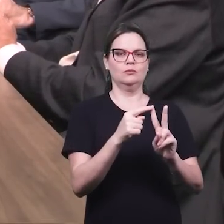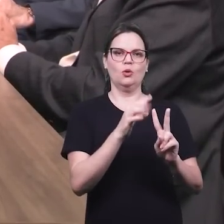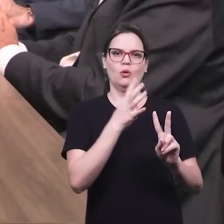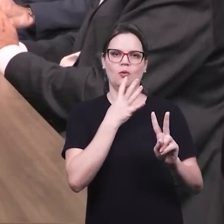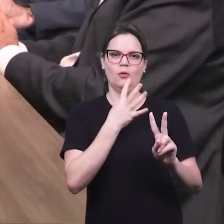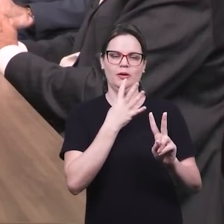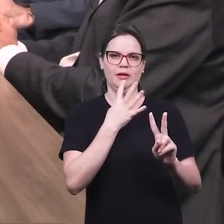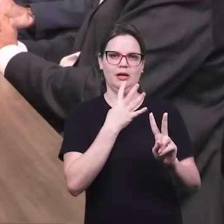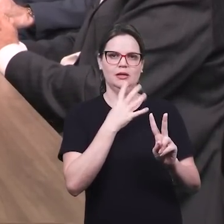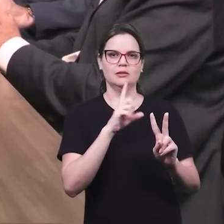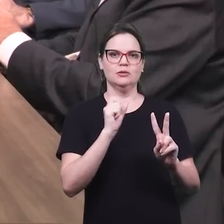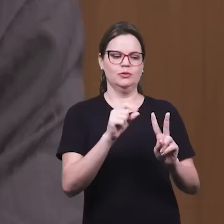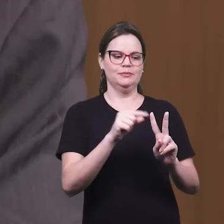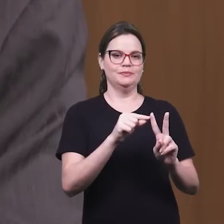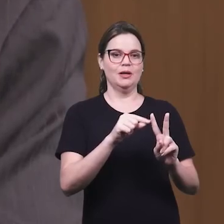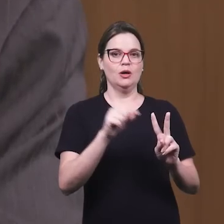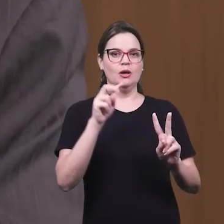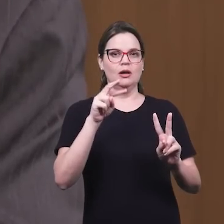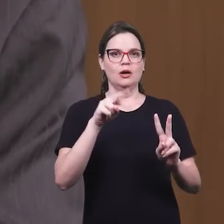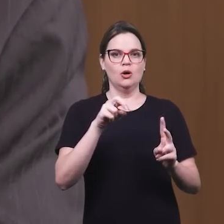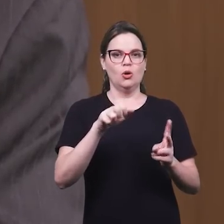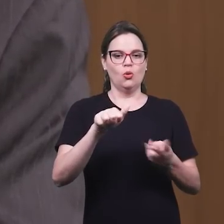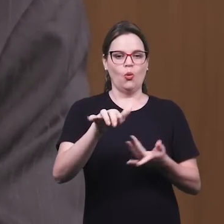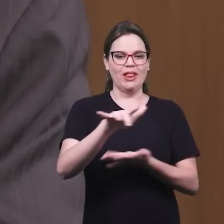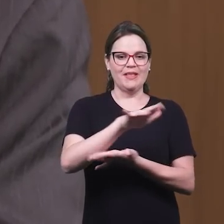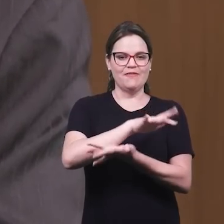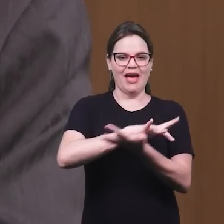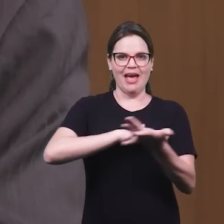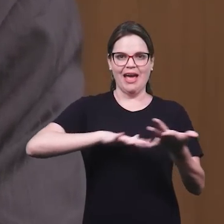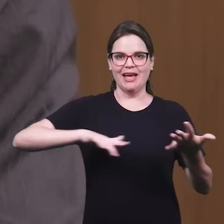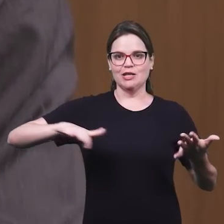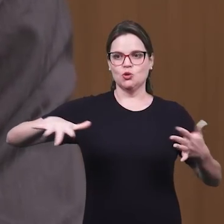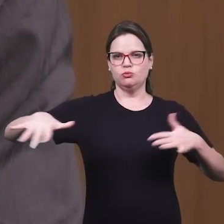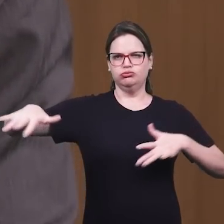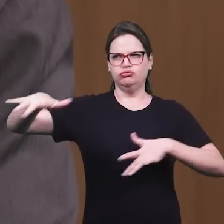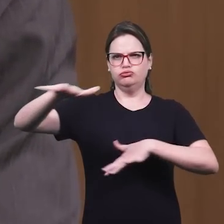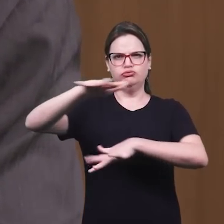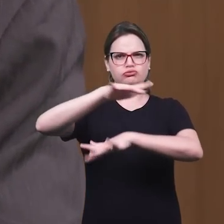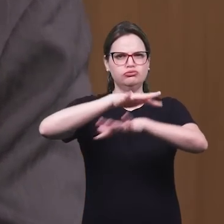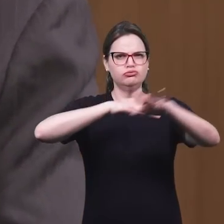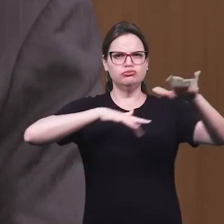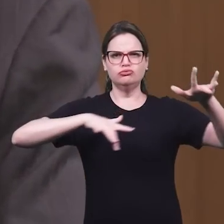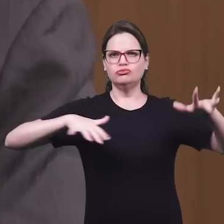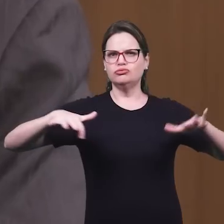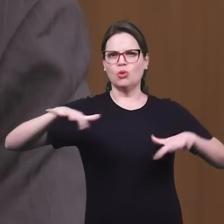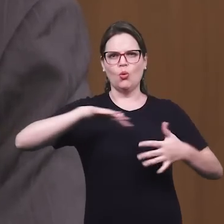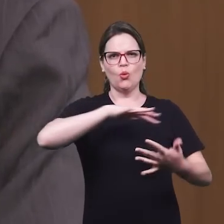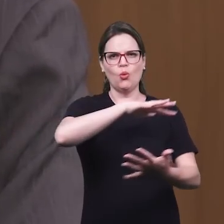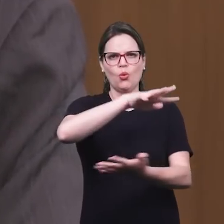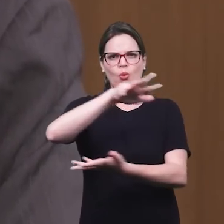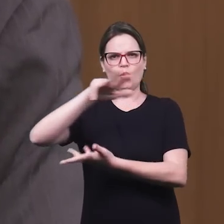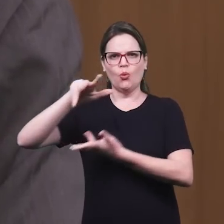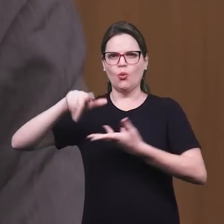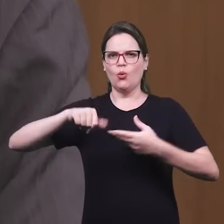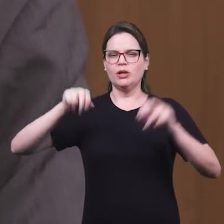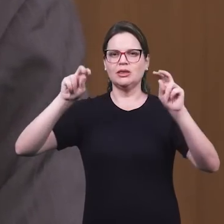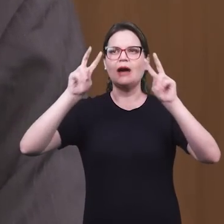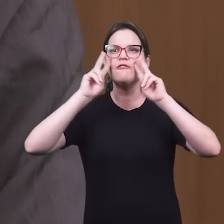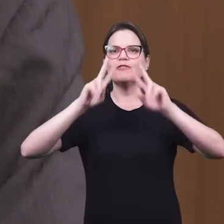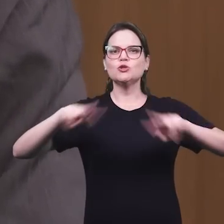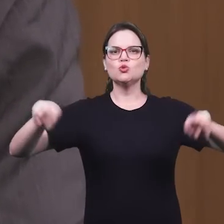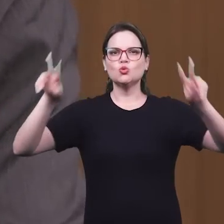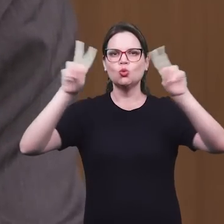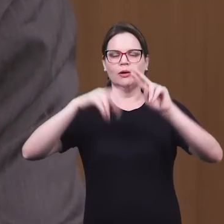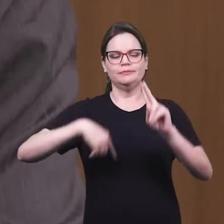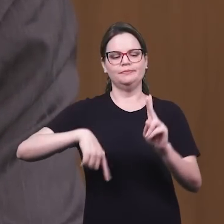mais buscando o universo macroscópico, que mostra o próprio universo que vivemos, mas também